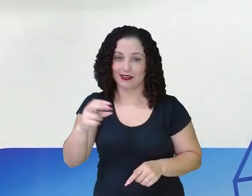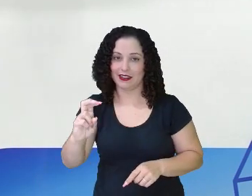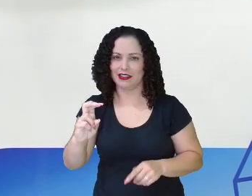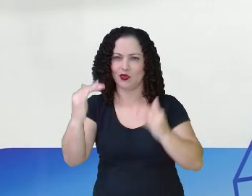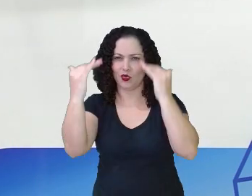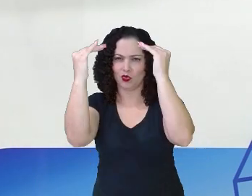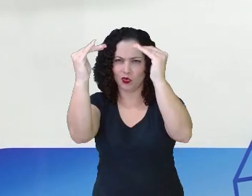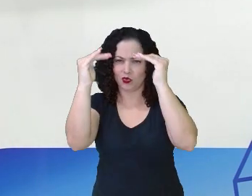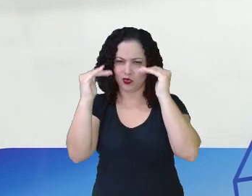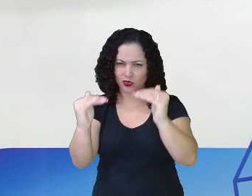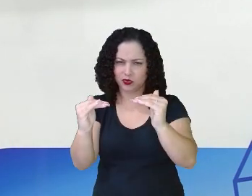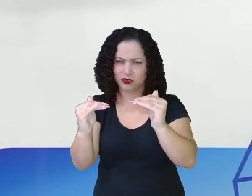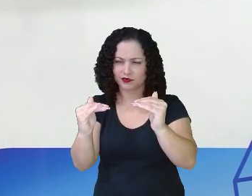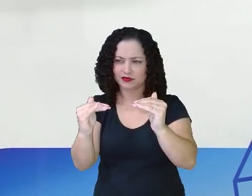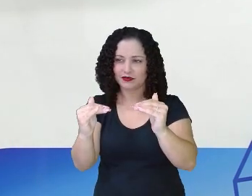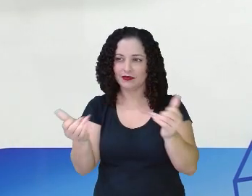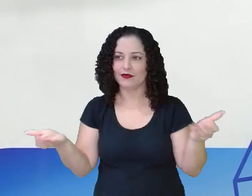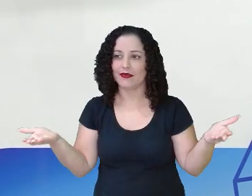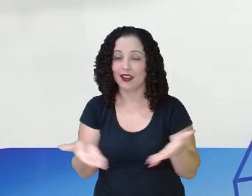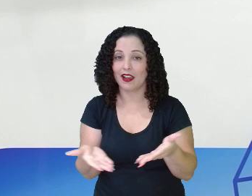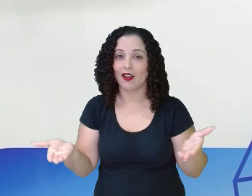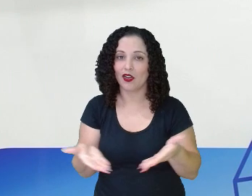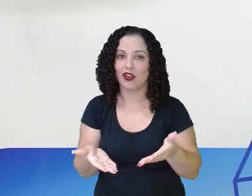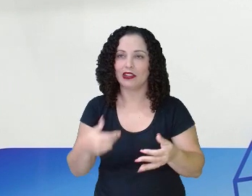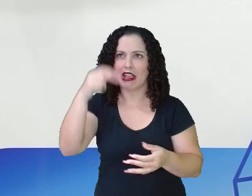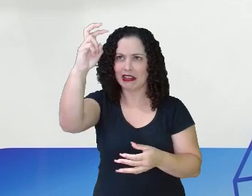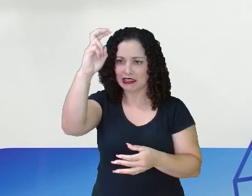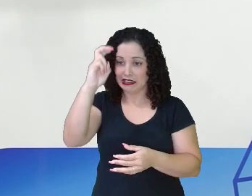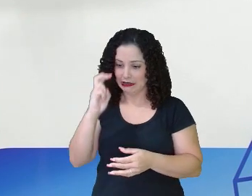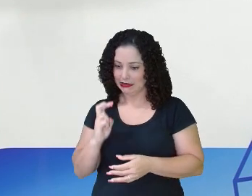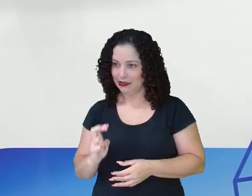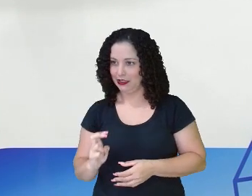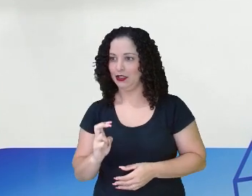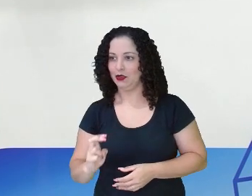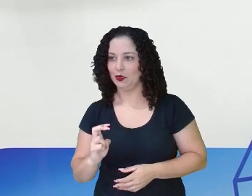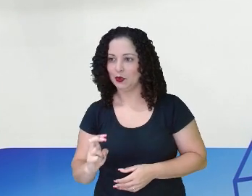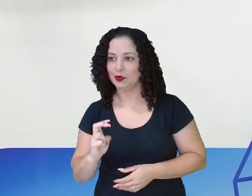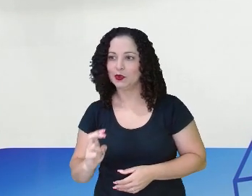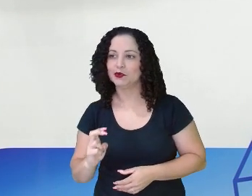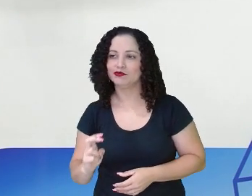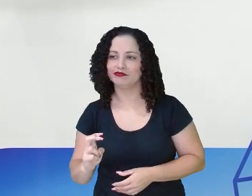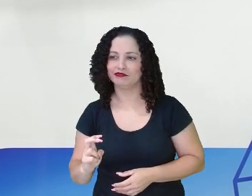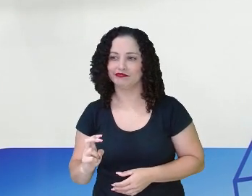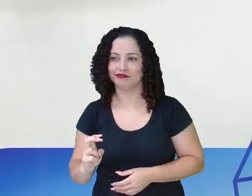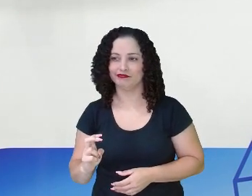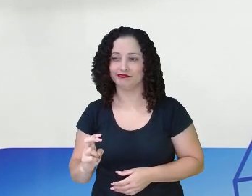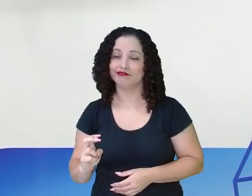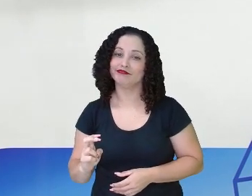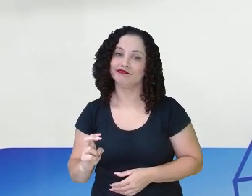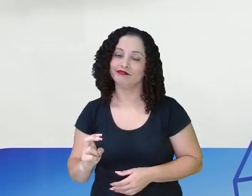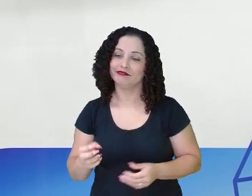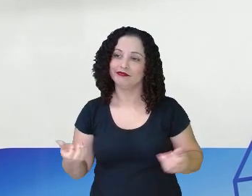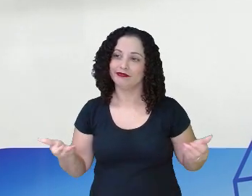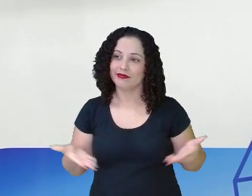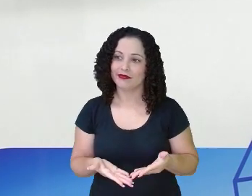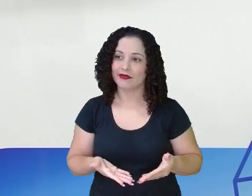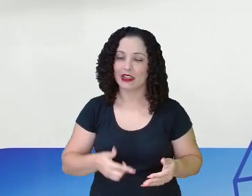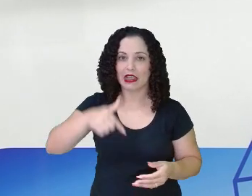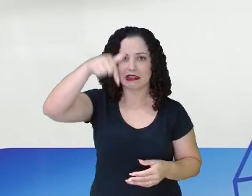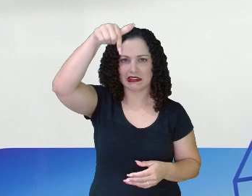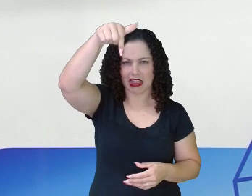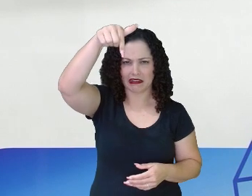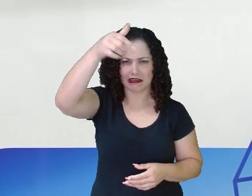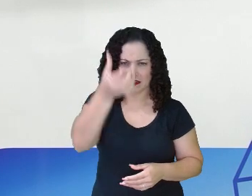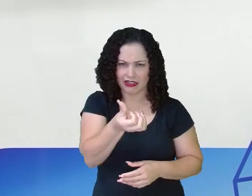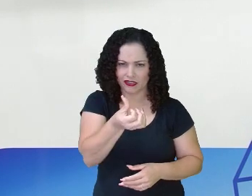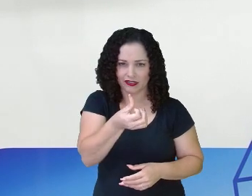165, ó. Eu tenho meu 5 aqui, né, que eu vou fazer a adição com 0. 5 mais 0, 5. 7 mais